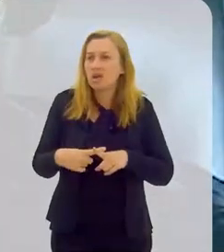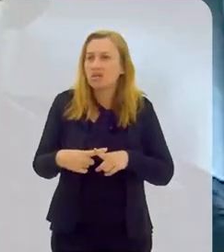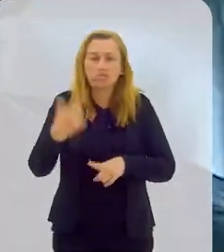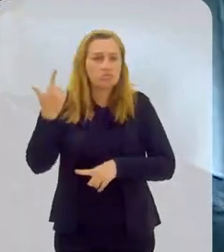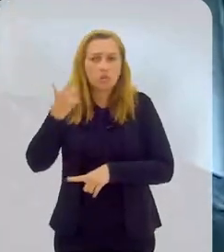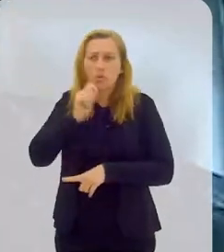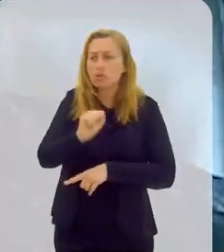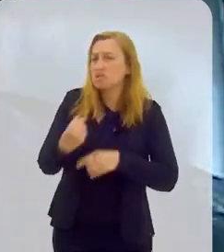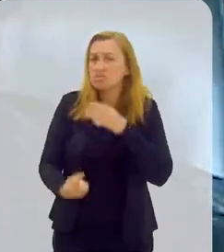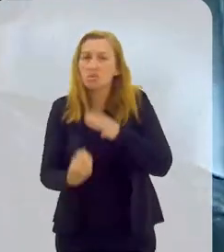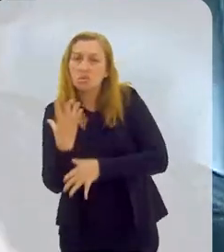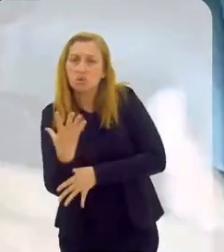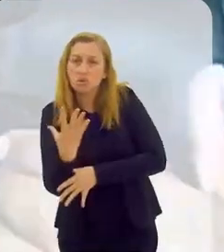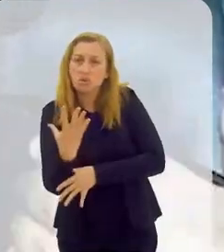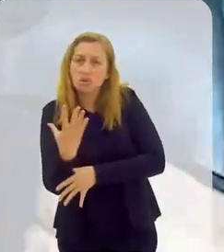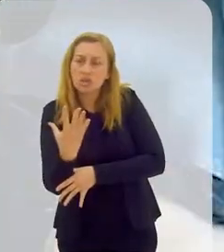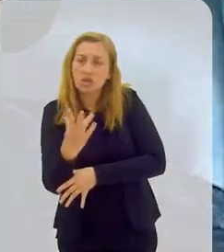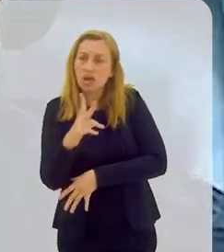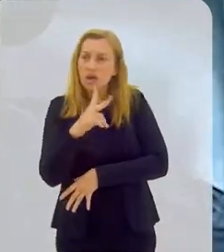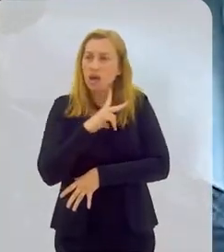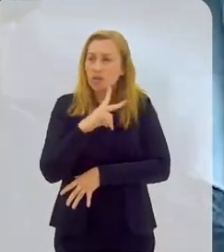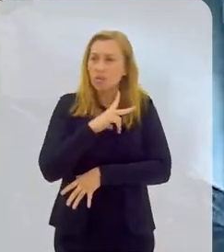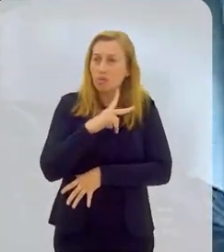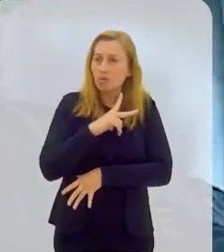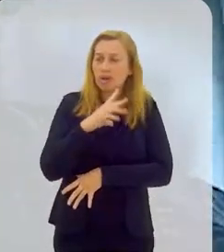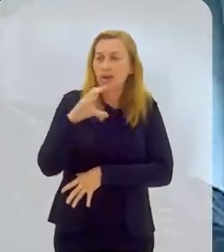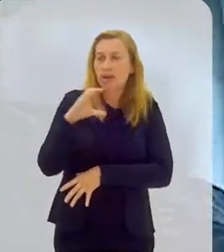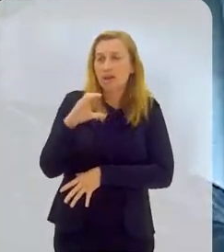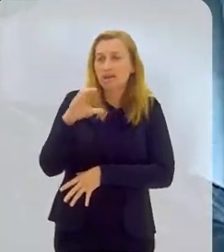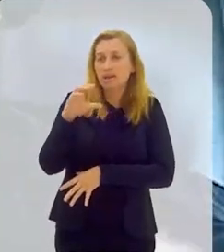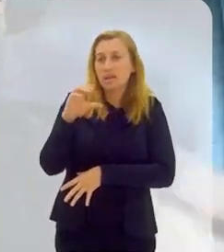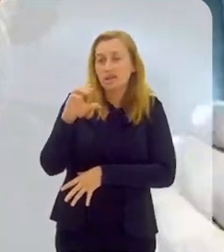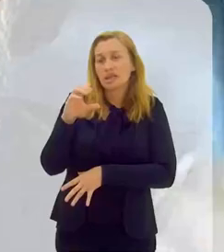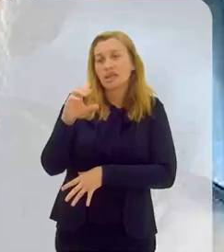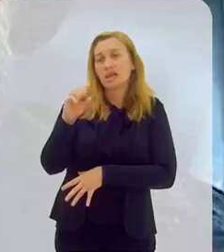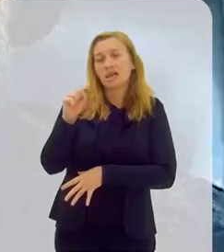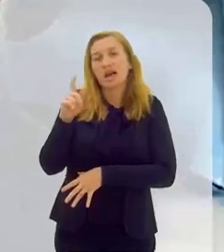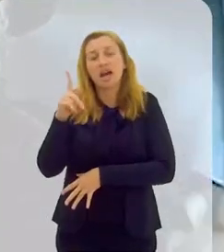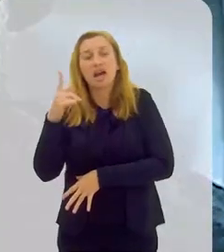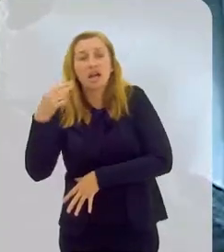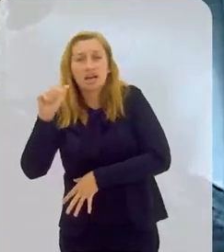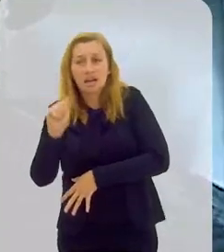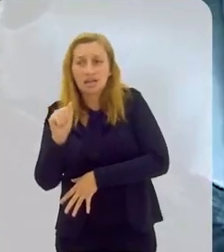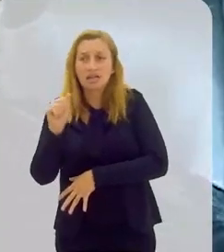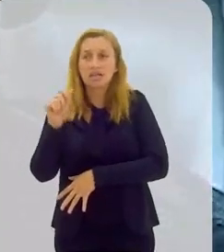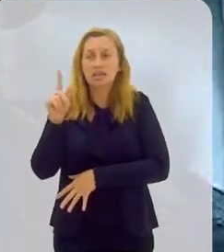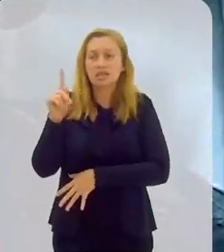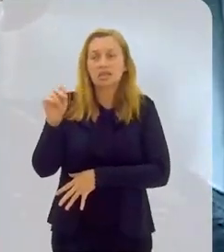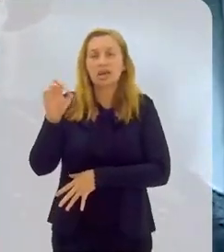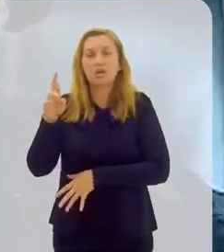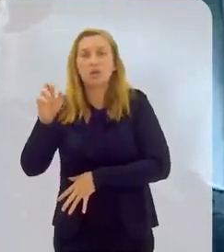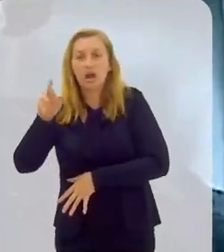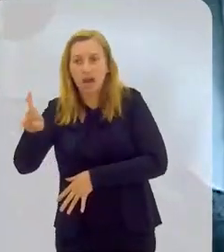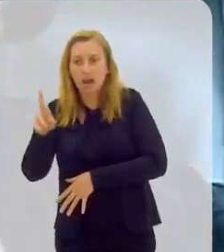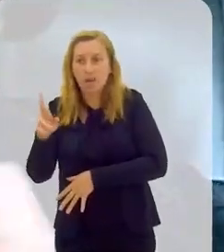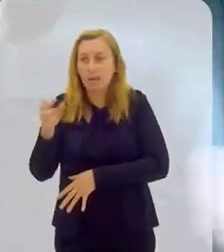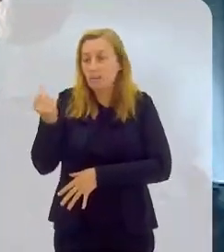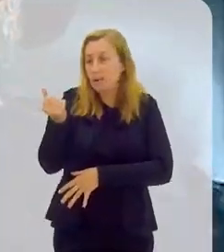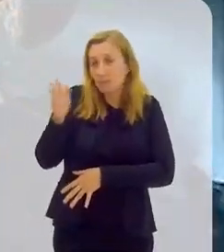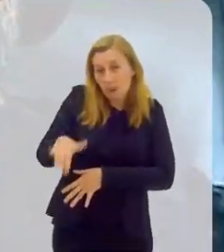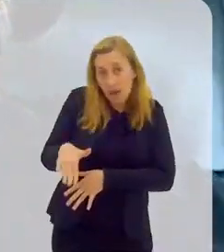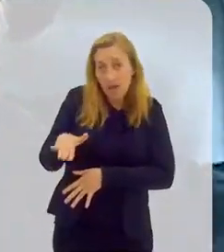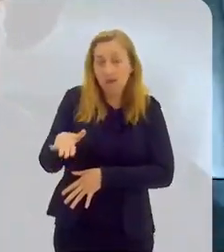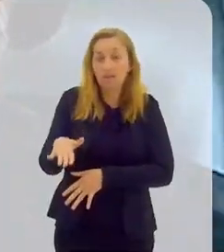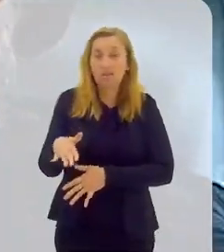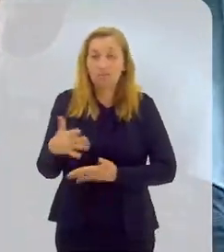que nós não conseguimos produzir a nossa própria placa solar? E com essa placa solar mais barata, a gente conseguir fazer